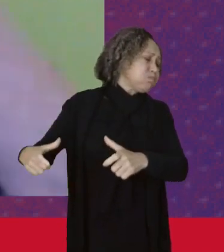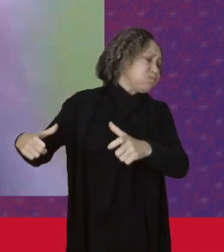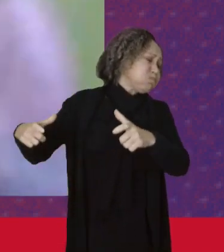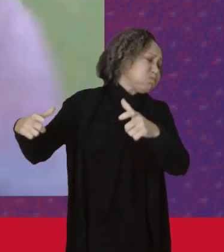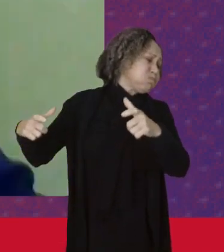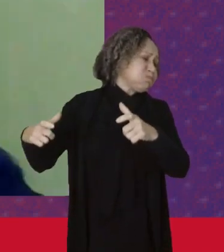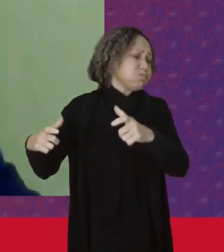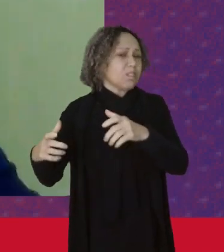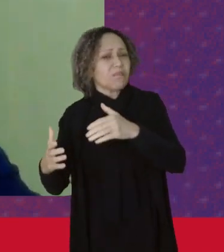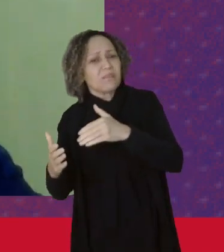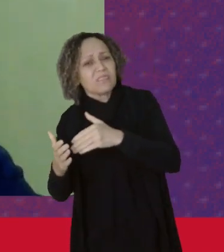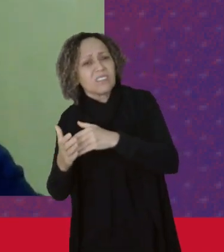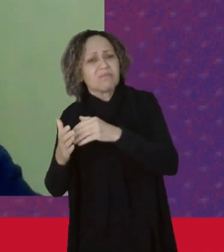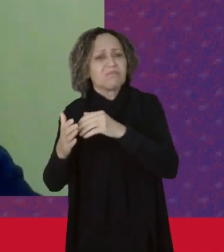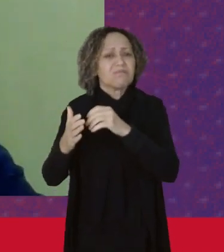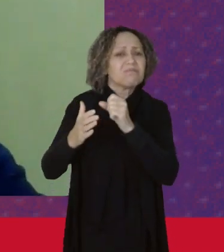século,